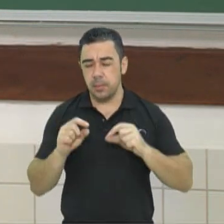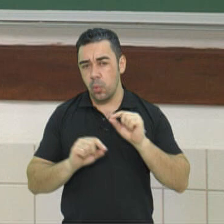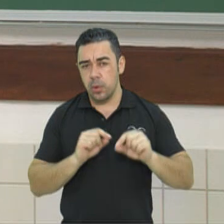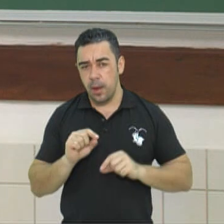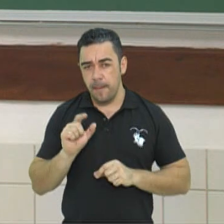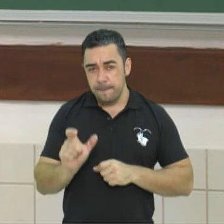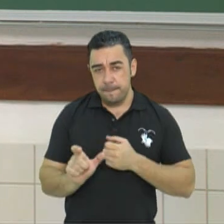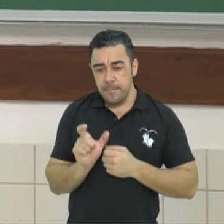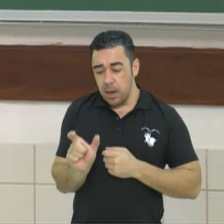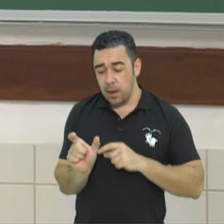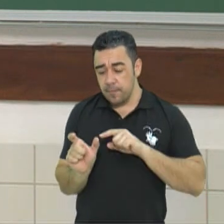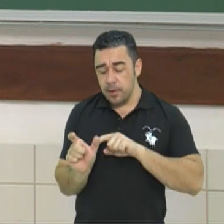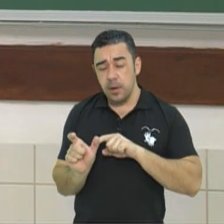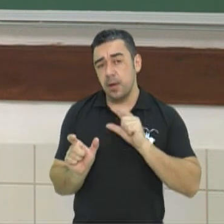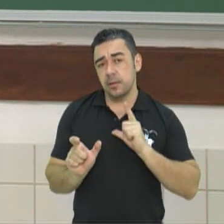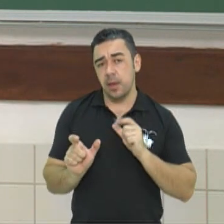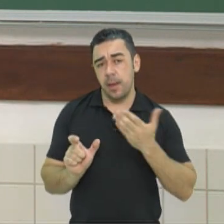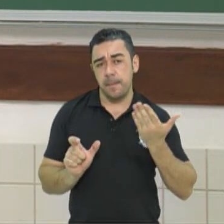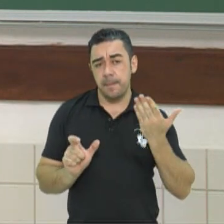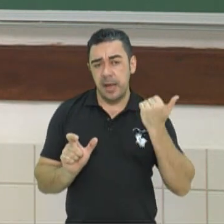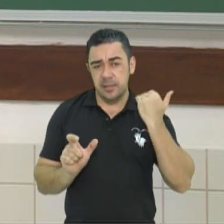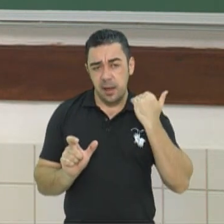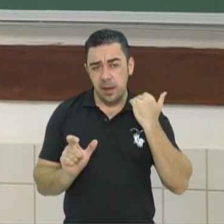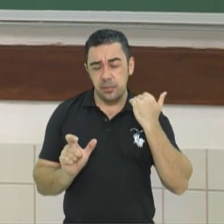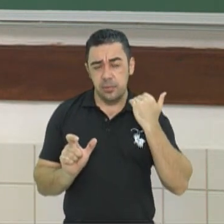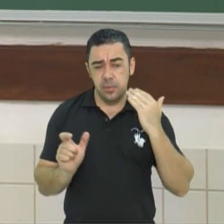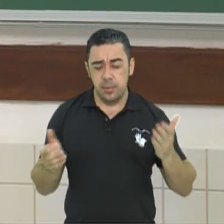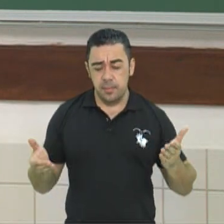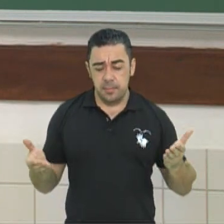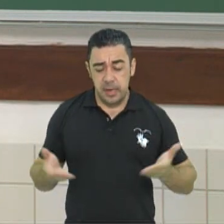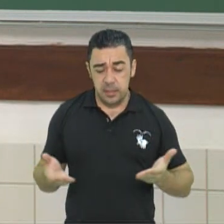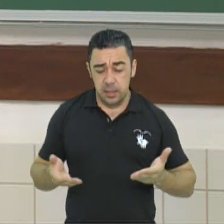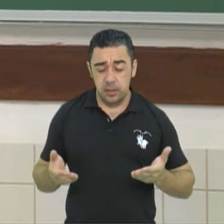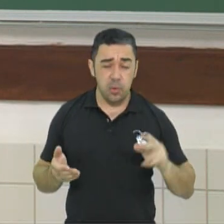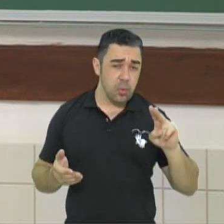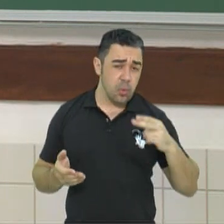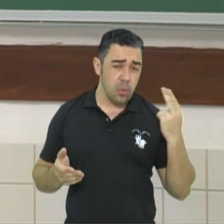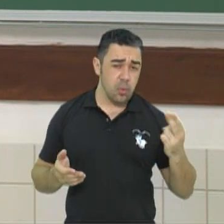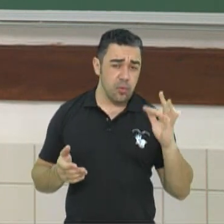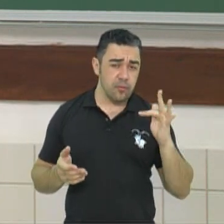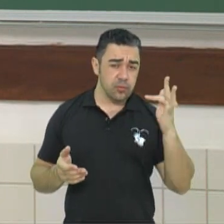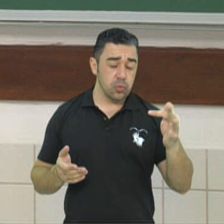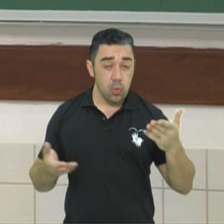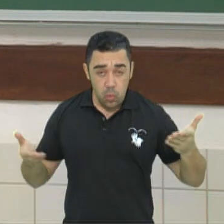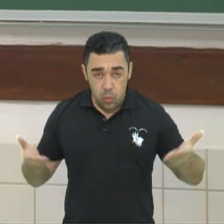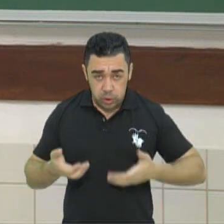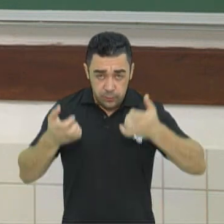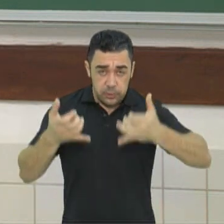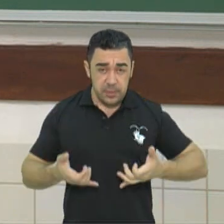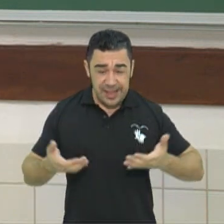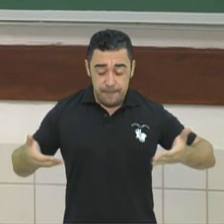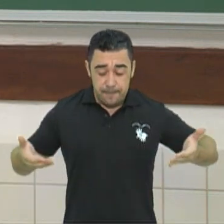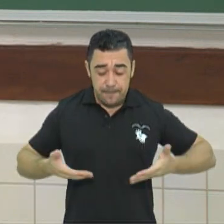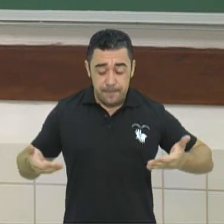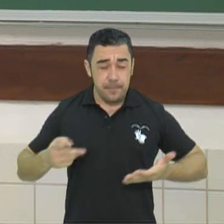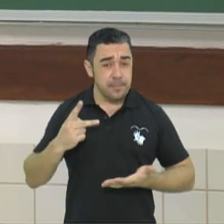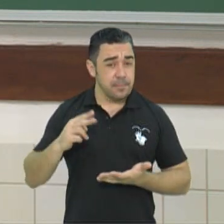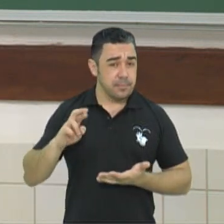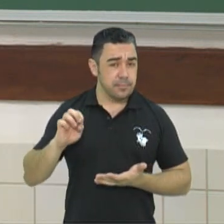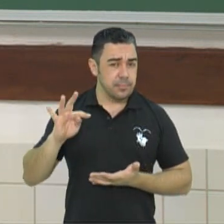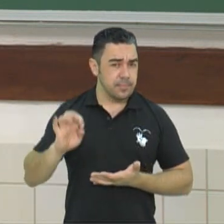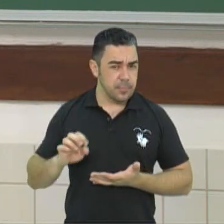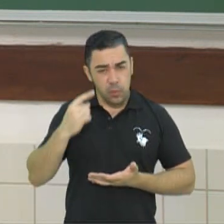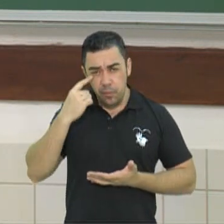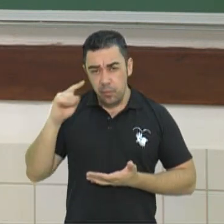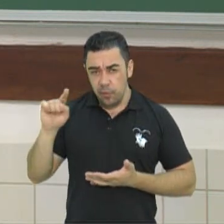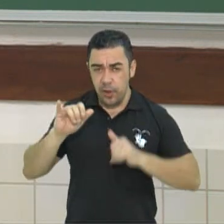tem passado, presente ou futuro, certo? Hoje nós vamos falar do presente. Então, nós vamos ver aqui na notícia,